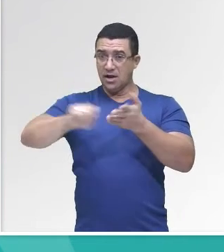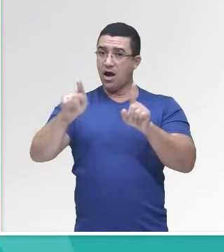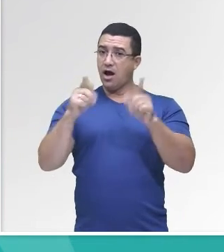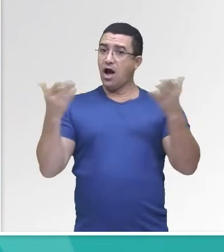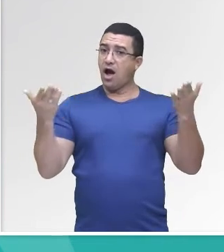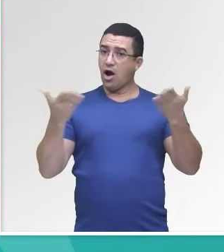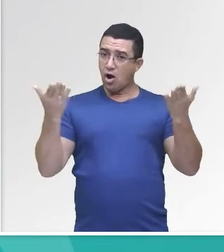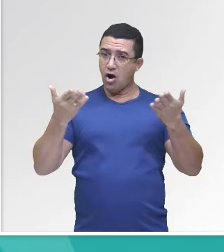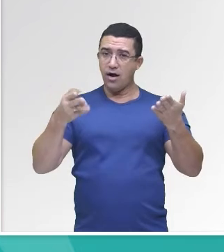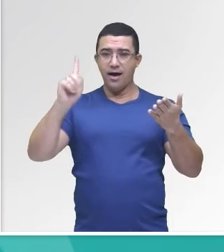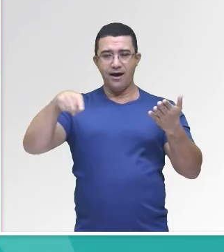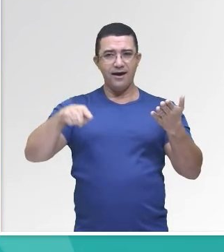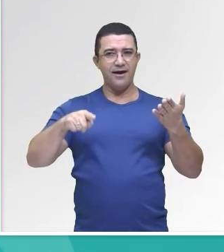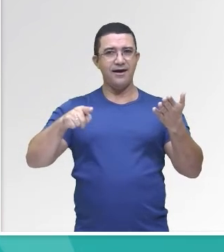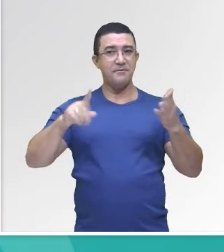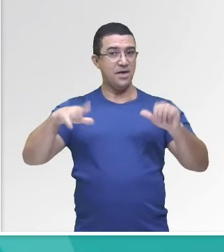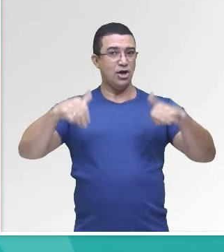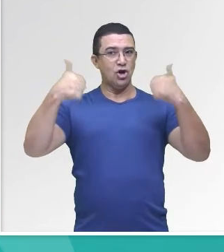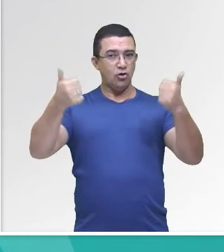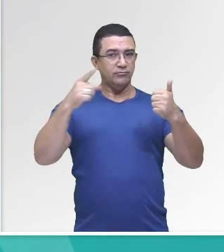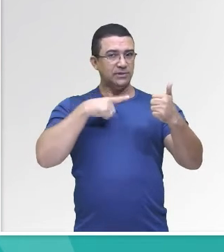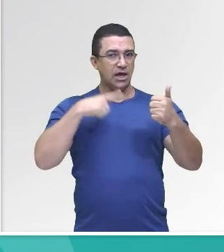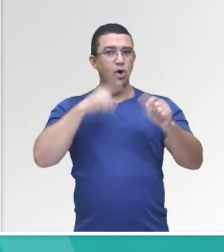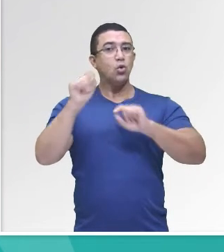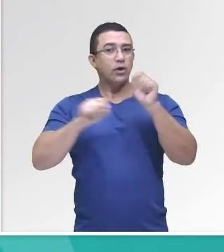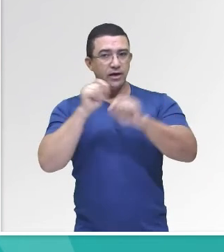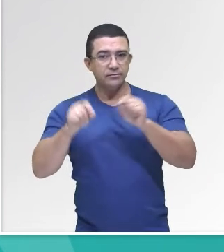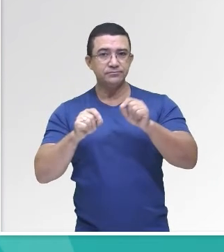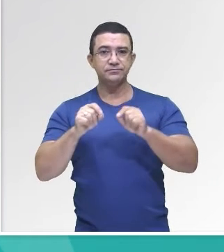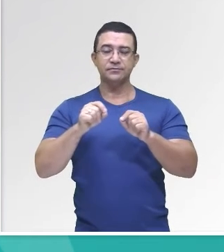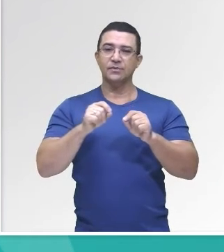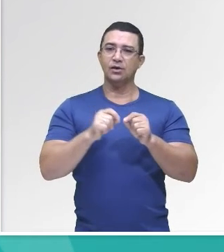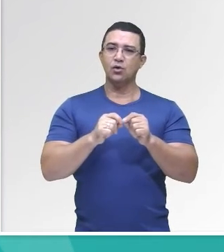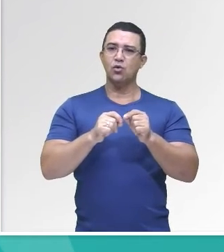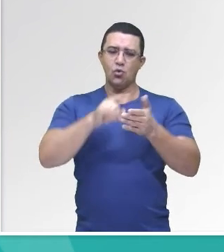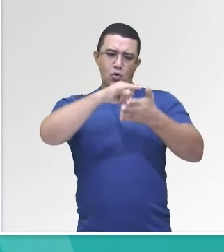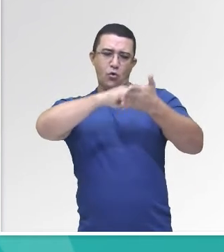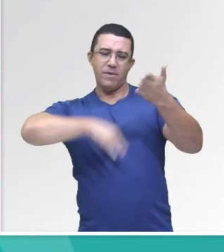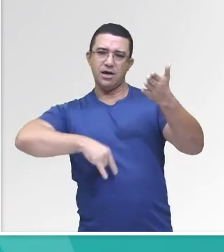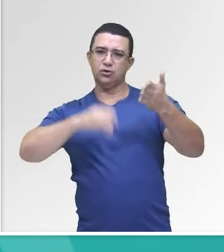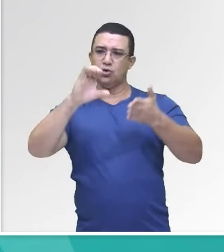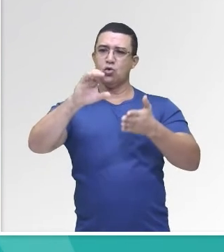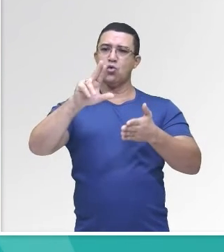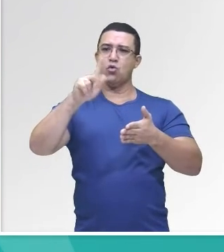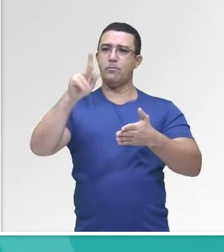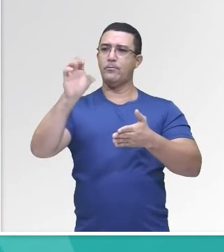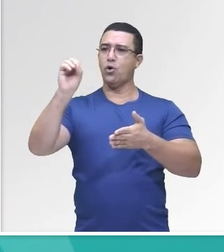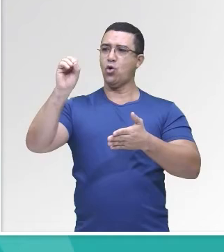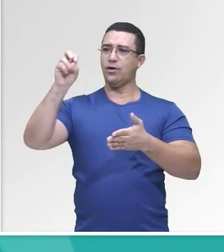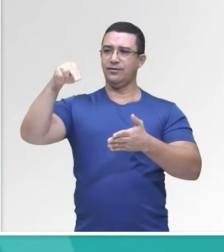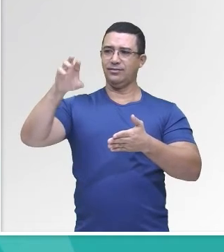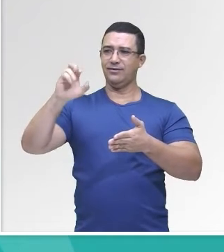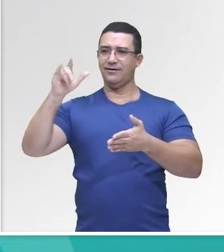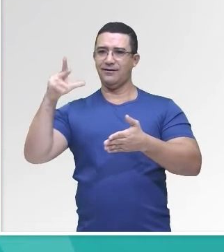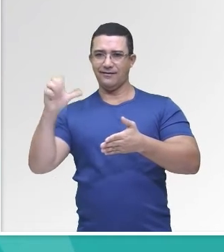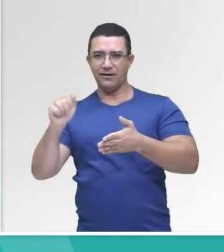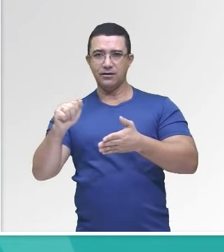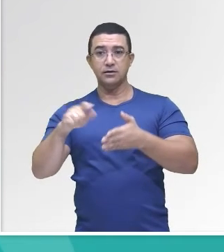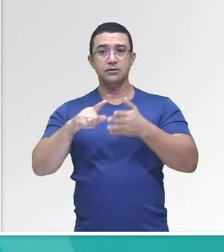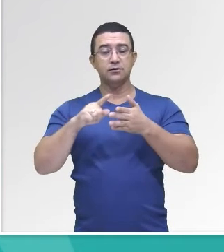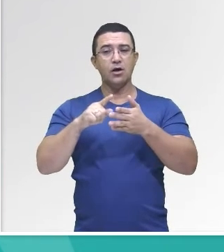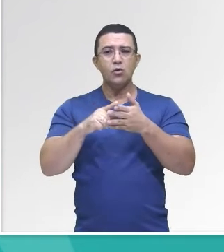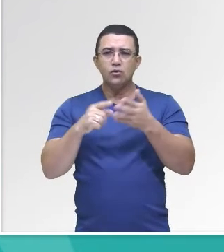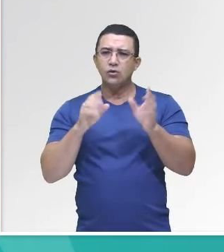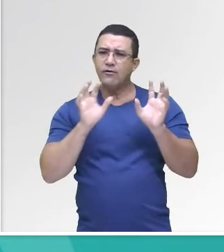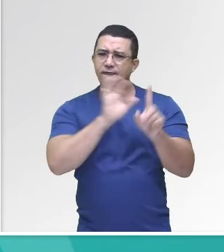hacerse de una cuponera de descuentos y mejor aún, a la medida. Então, ele